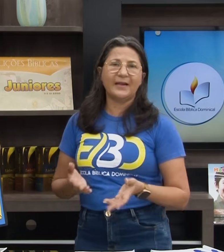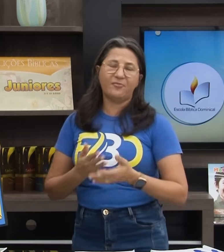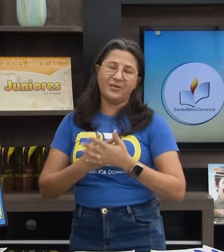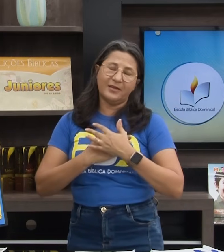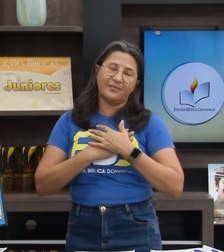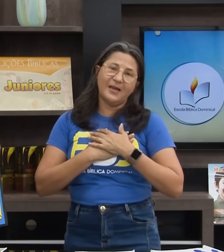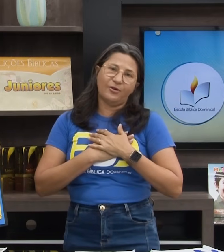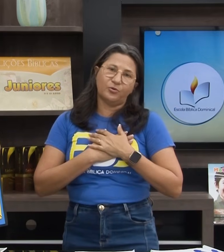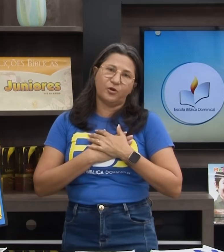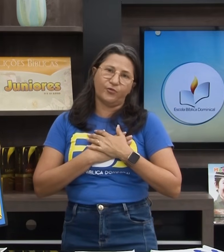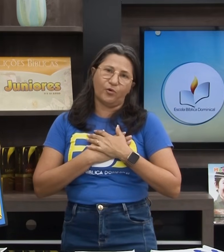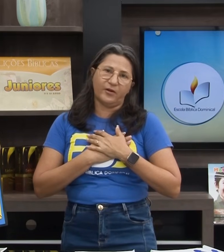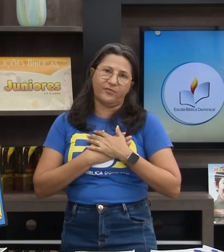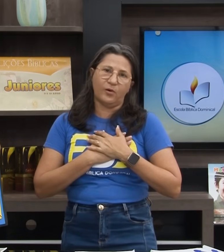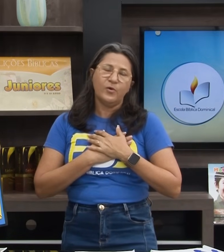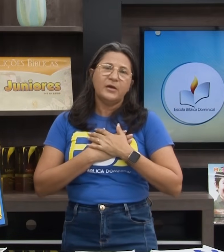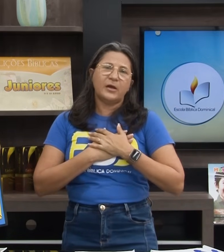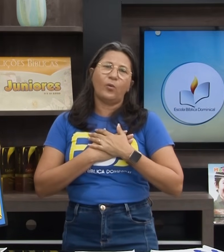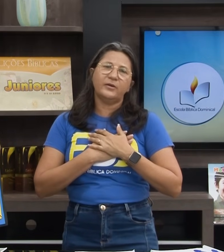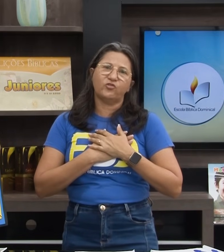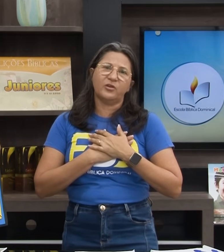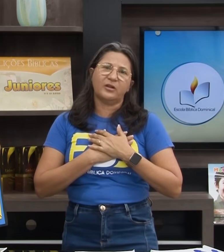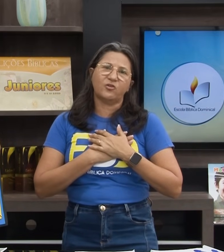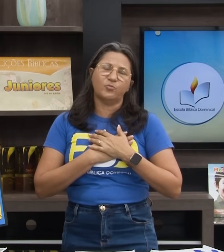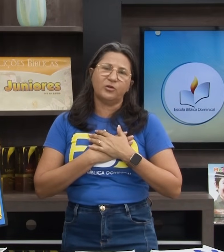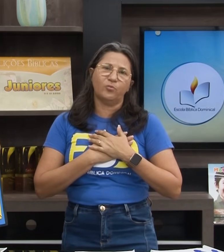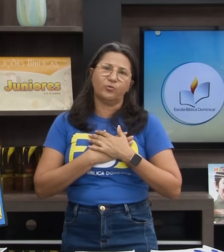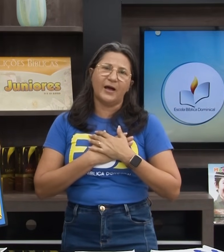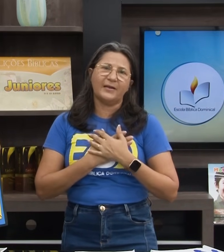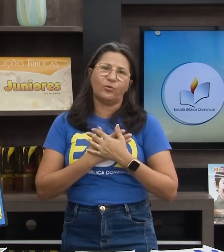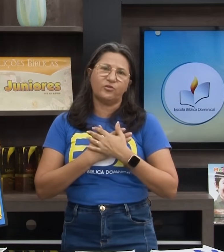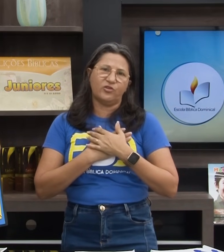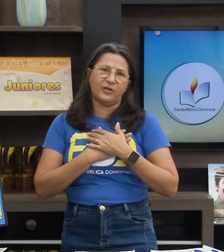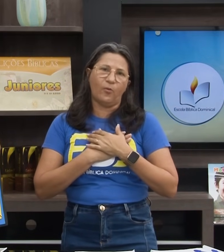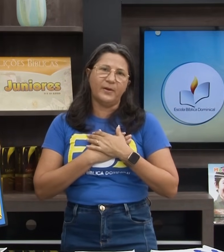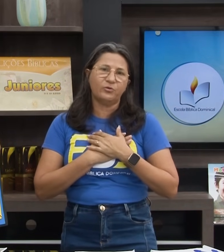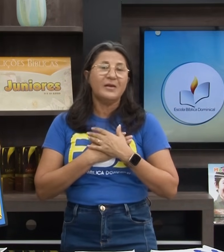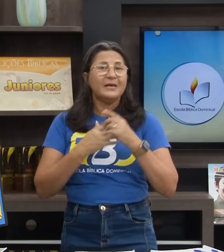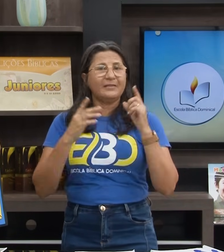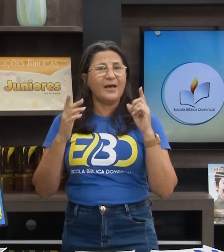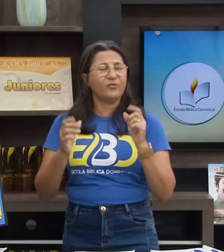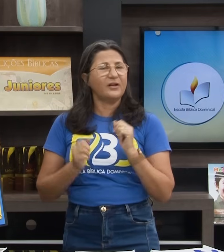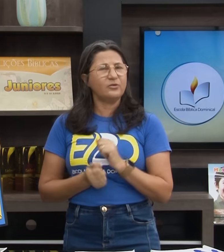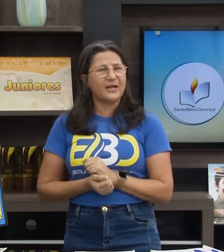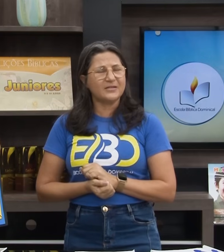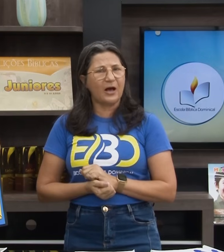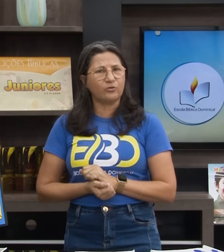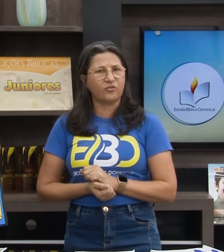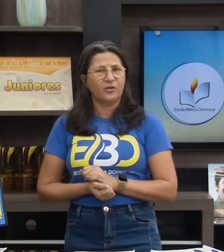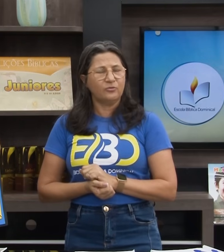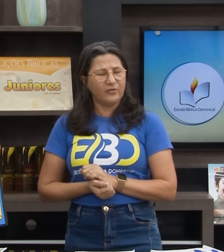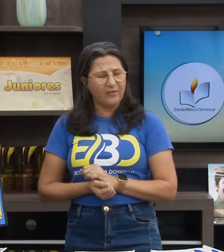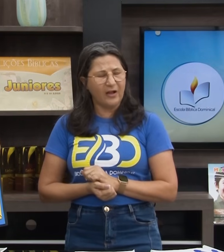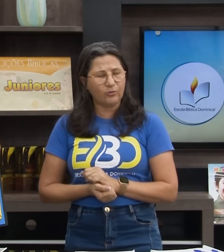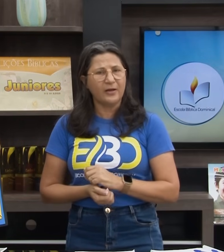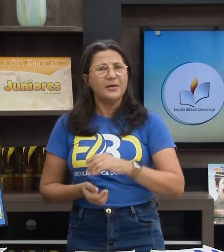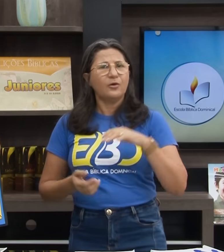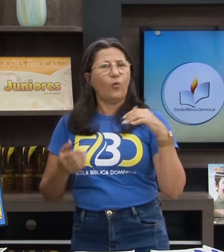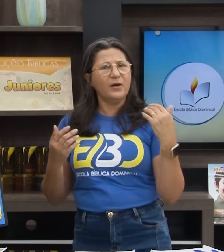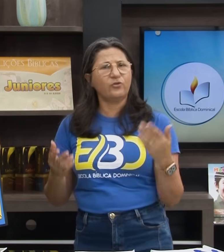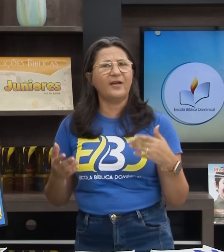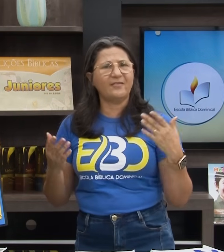humildade ela vem de dentro do nosso coração e quando a gente transmite humildade quando a gente é humilde Deus Ele nos exalta nos